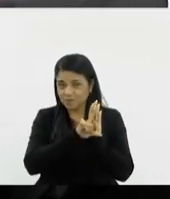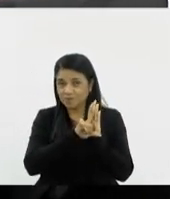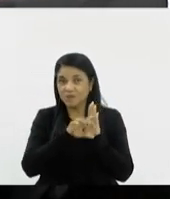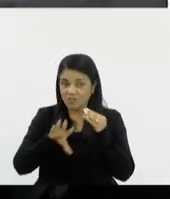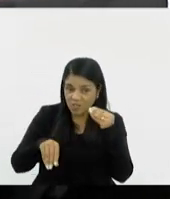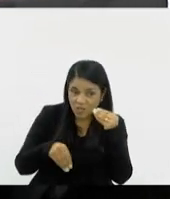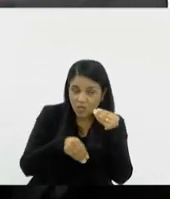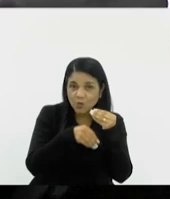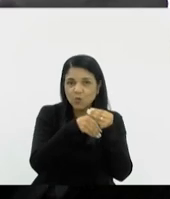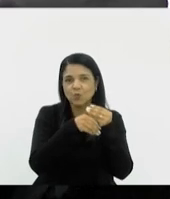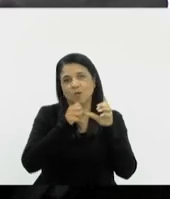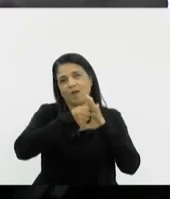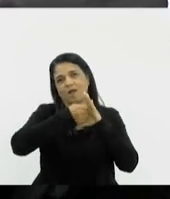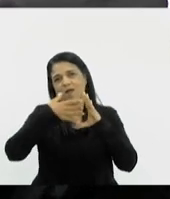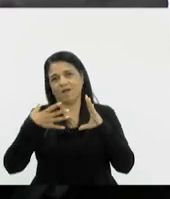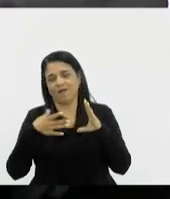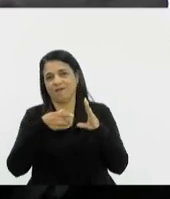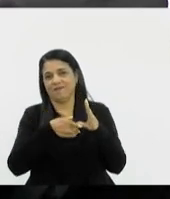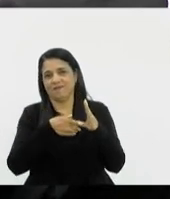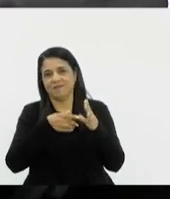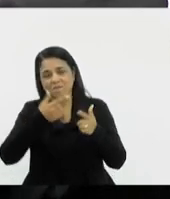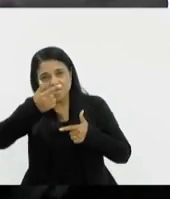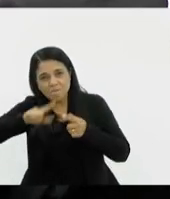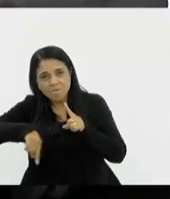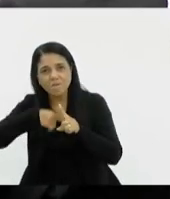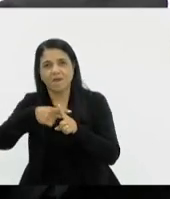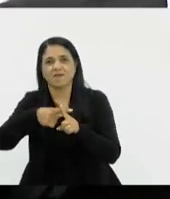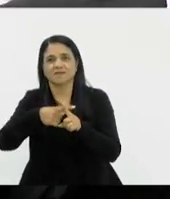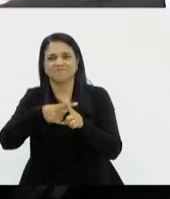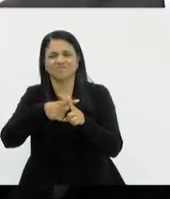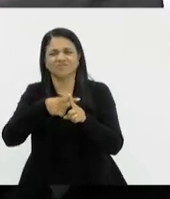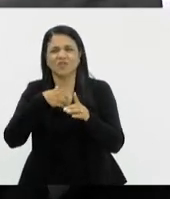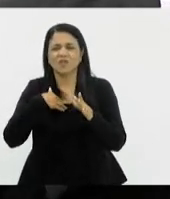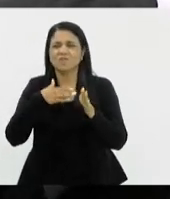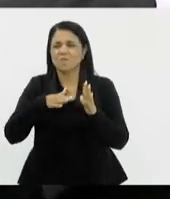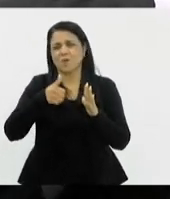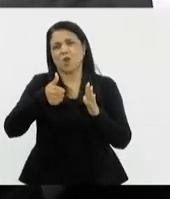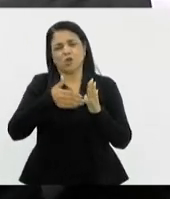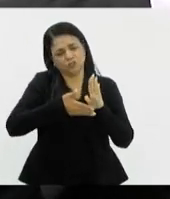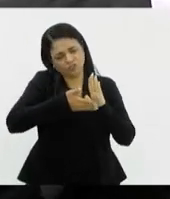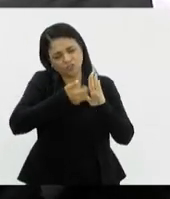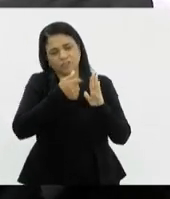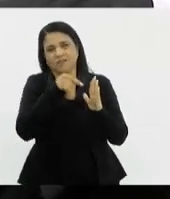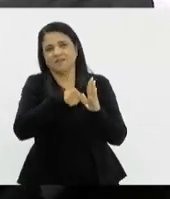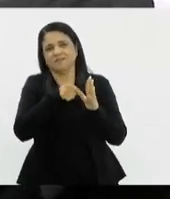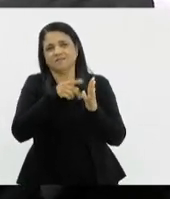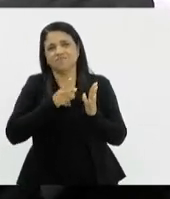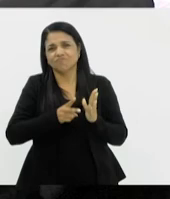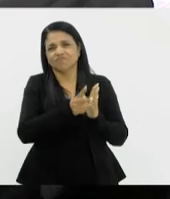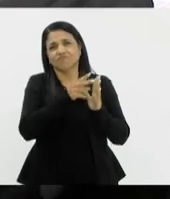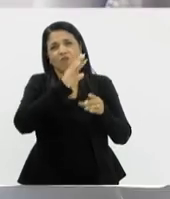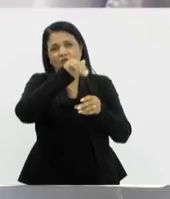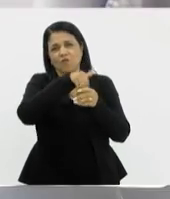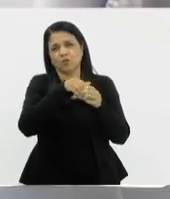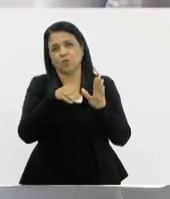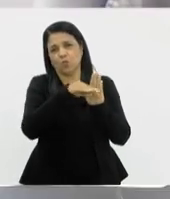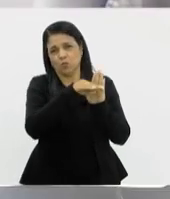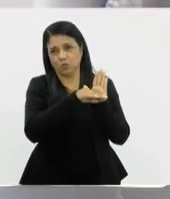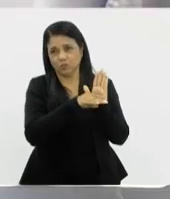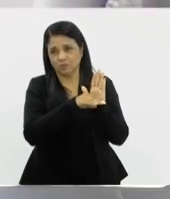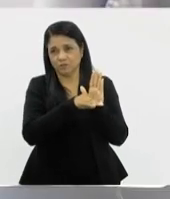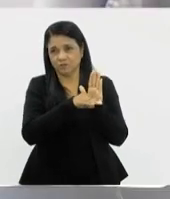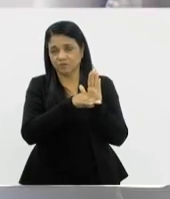esse aspecto e outro mais. Então é melhor sair esse e votar só o outro. Perfeito. Mas Vossa Excelência não quer que a gente enfrente e fique com parecer